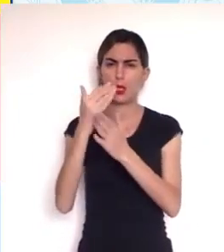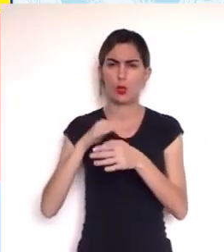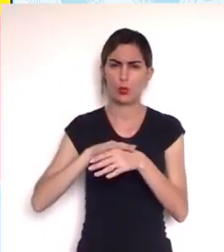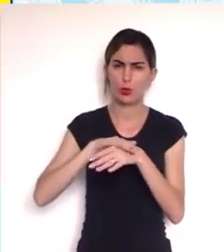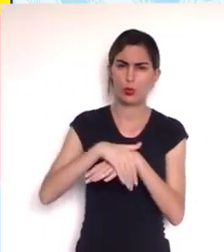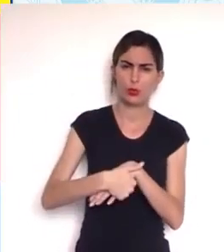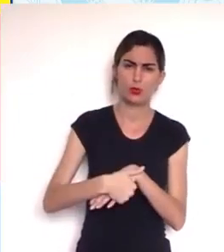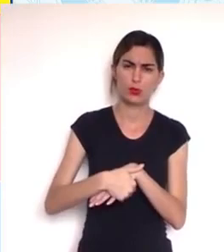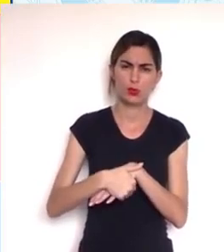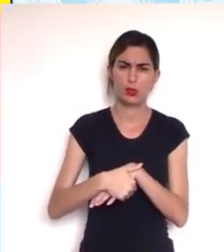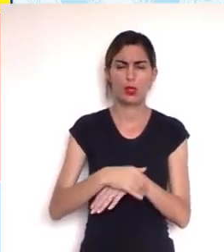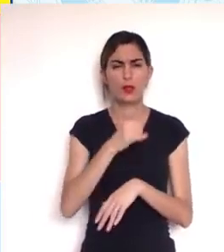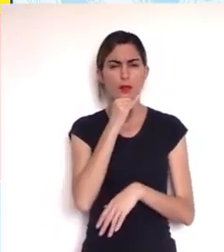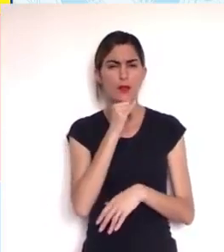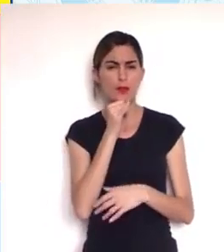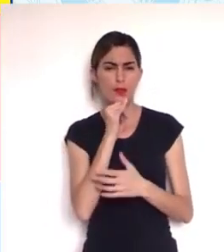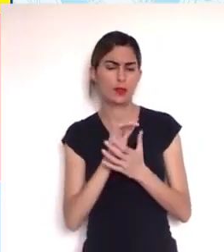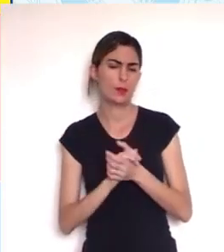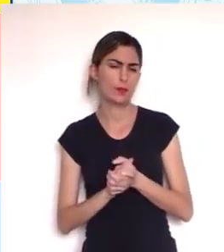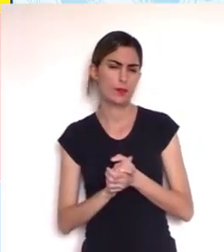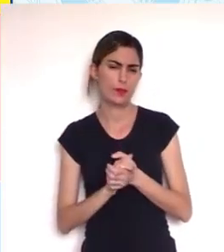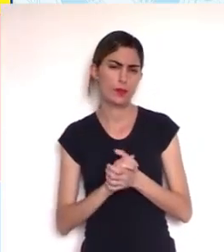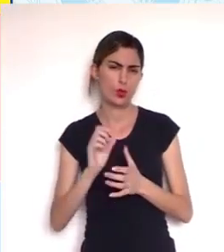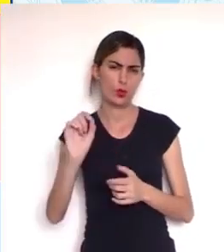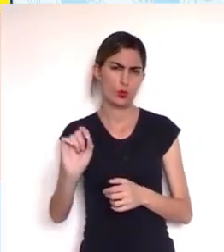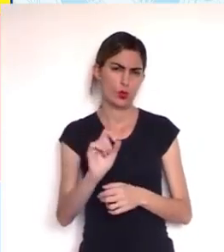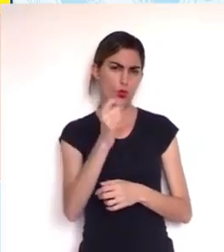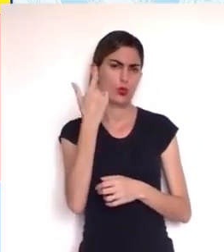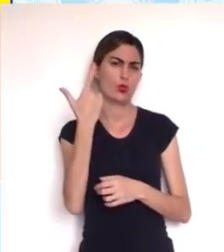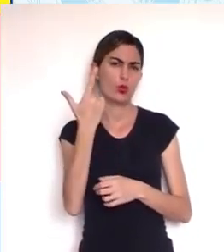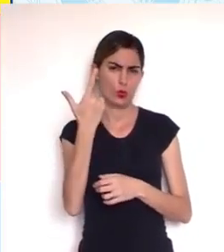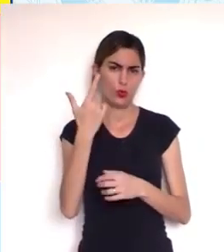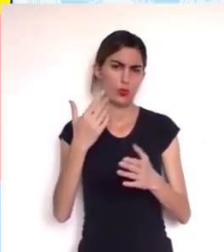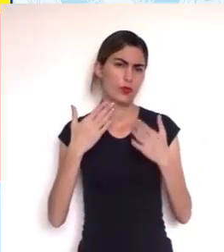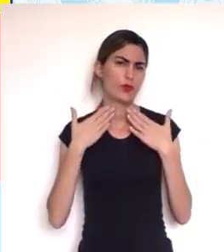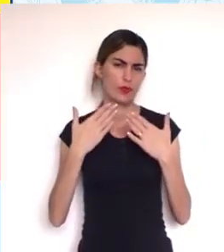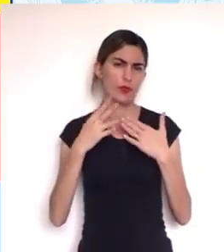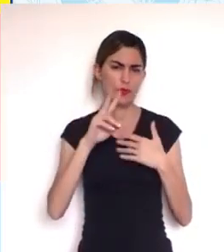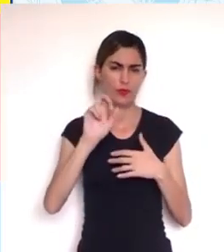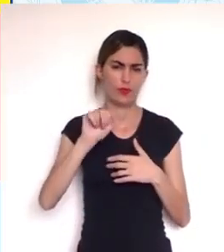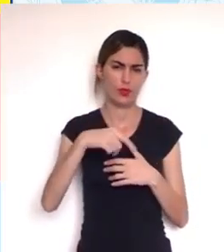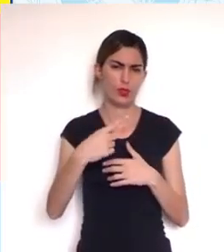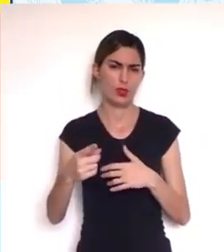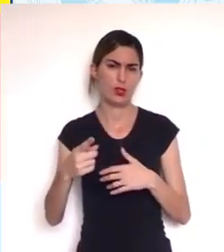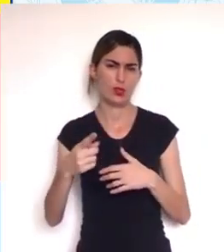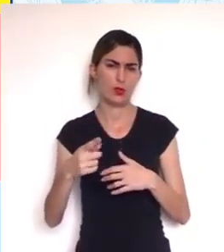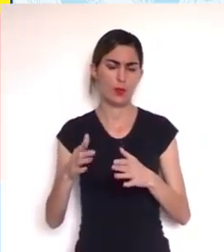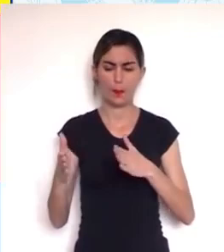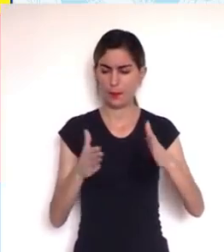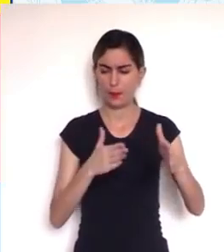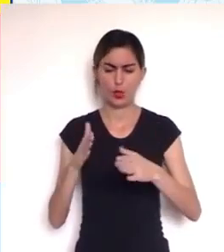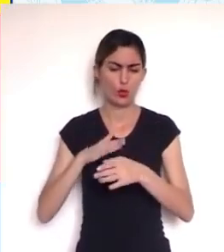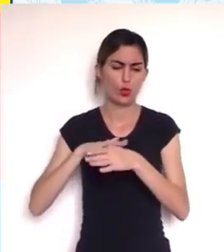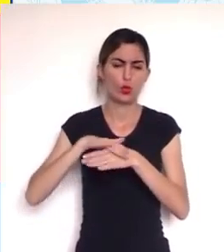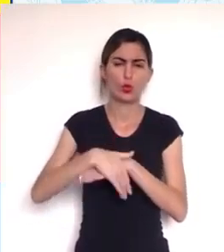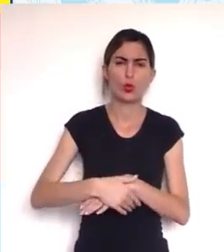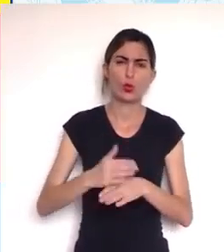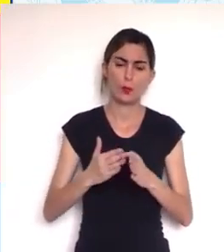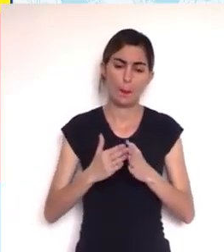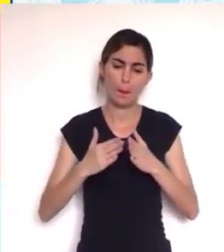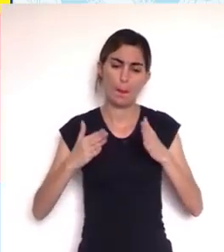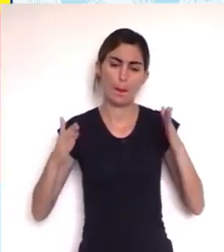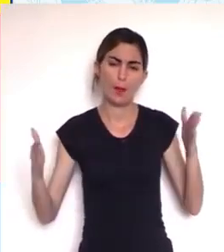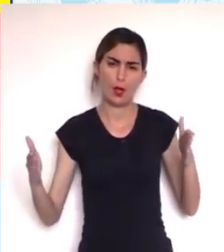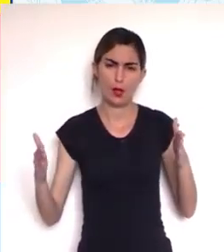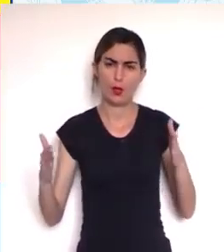as noites. Por exemplo, os solstícios de verão, que são períodos em que as noites são